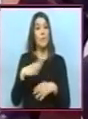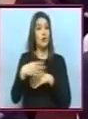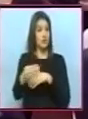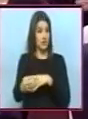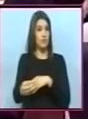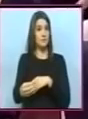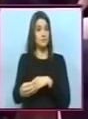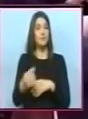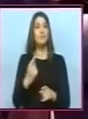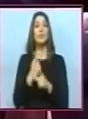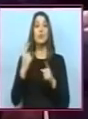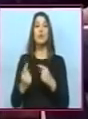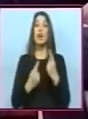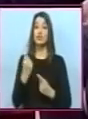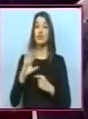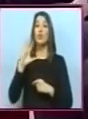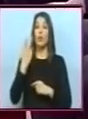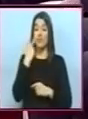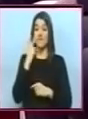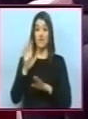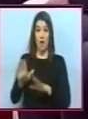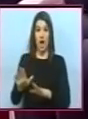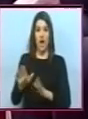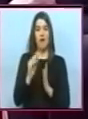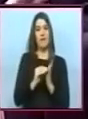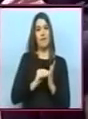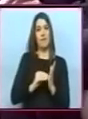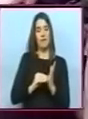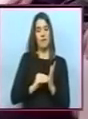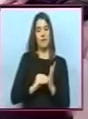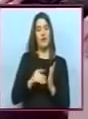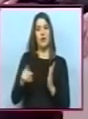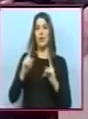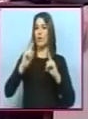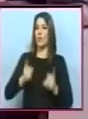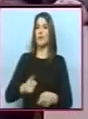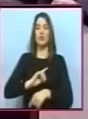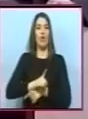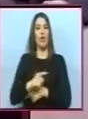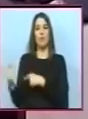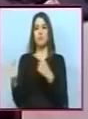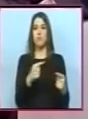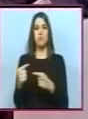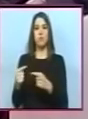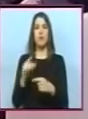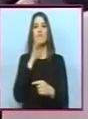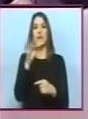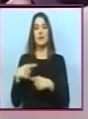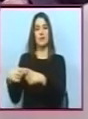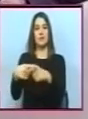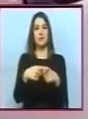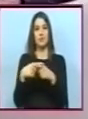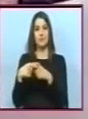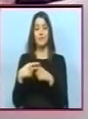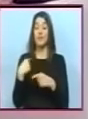depois. Porque muitas vezes, na partilha em vida, começam as discussões com os herdeiros. E, portanto, às vezes eu tenho